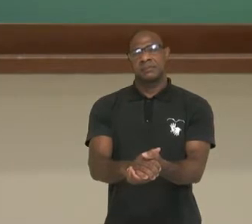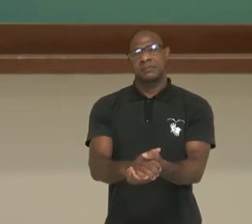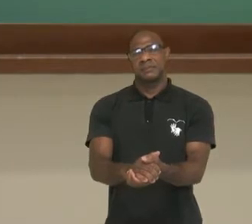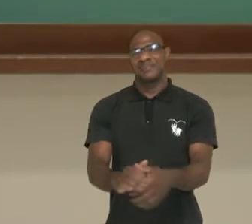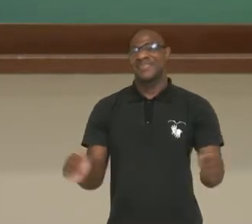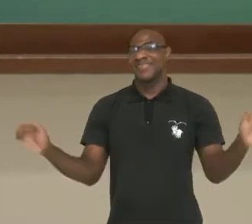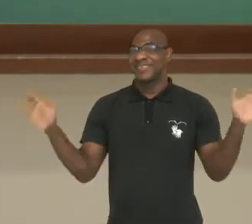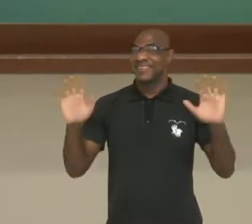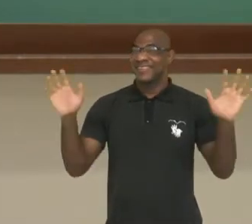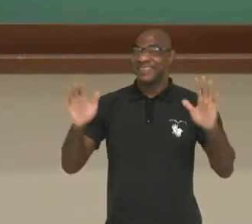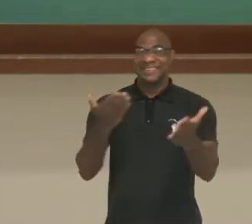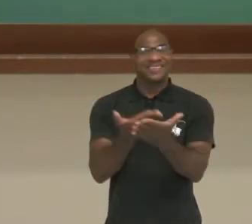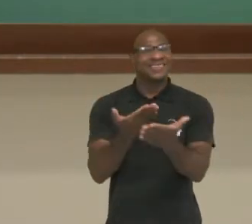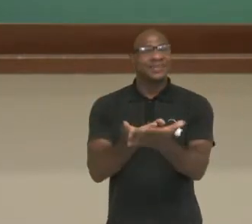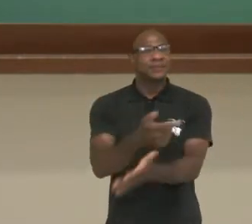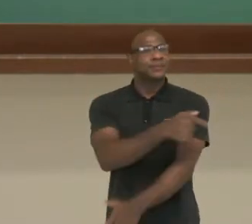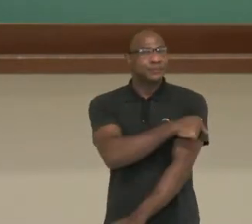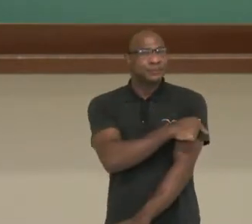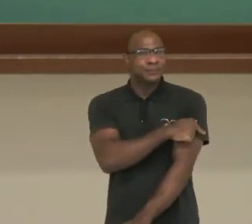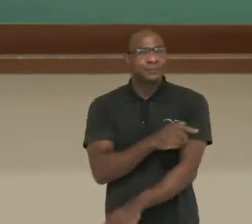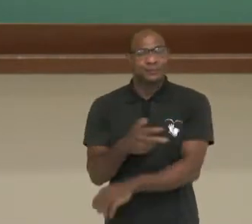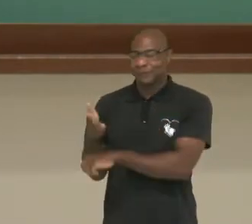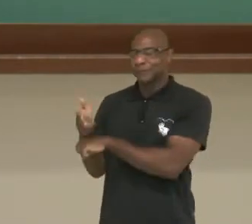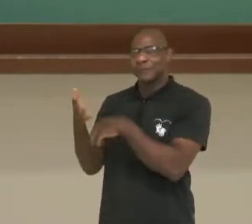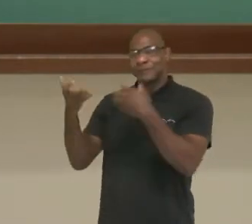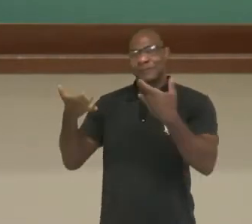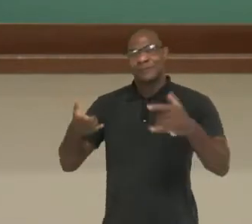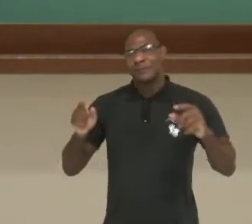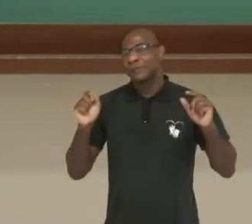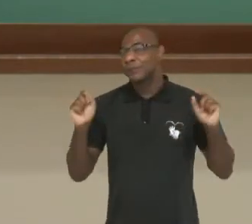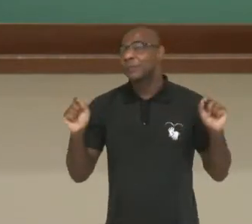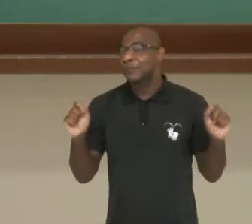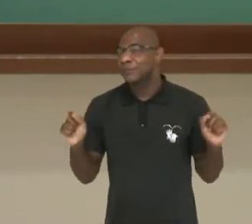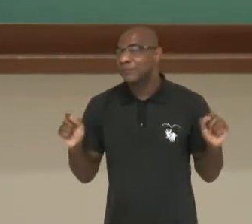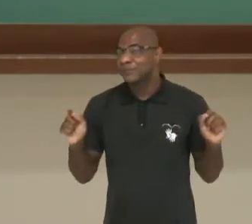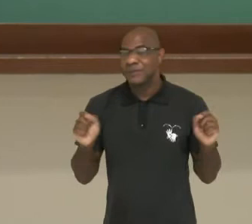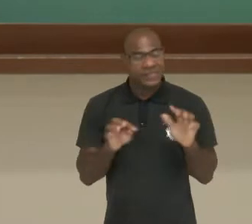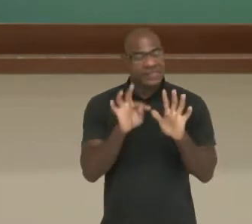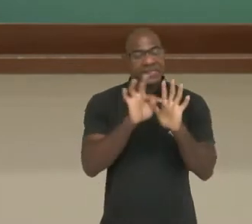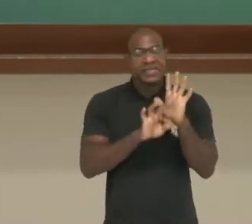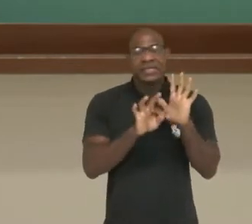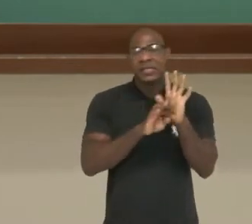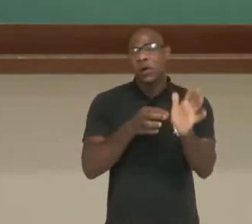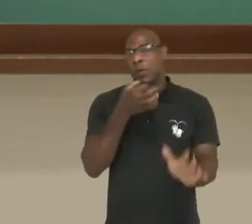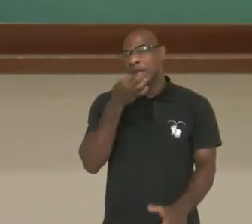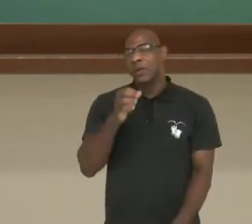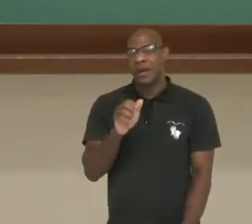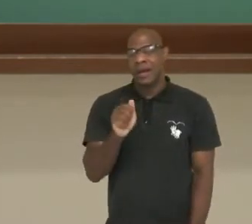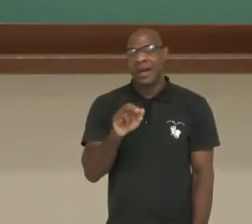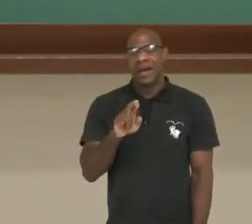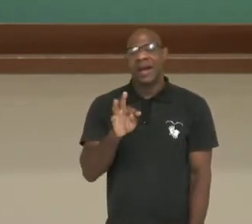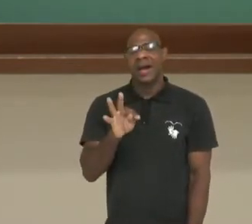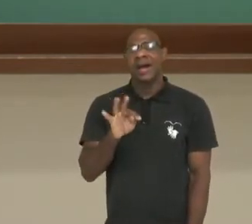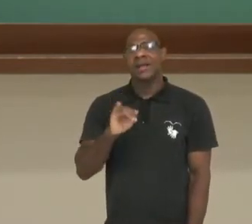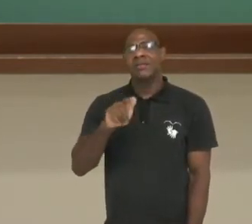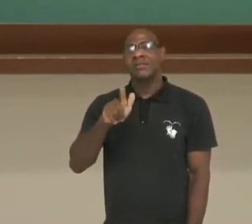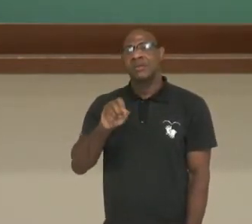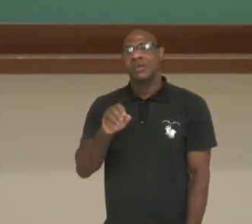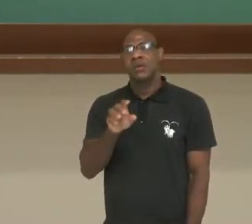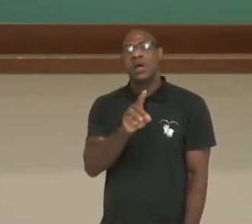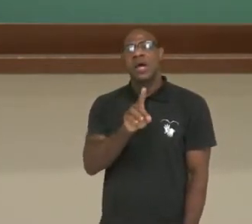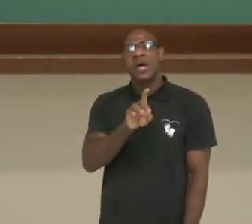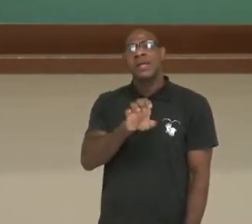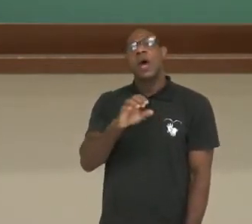Olá, estudantes do 7º ano. Neste vídeo vamos conversar sobre artigo de opinião. Vocês provavelmente